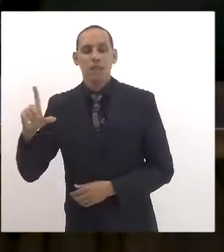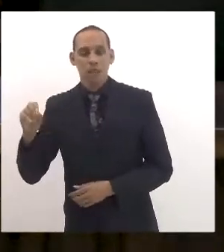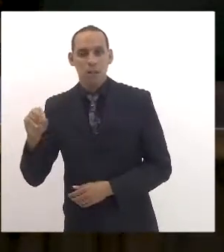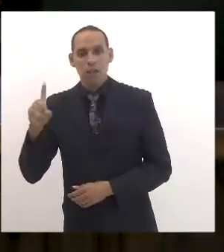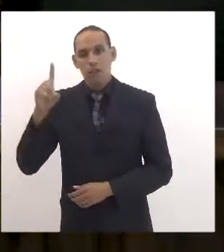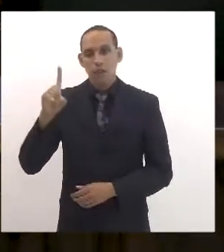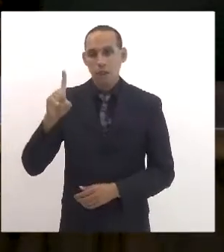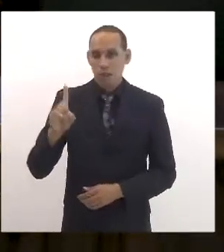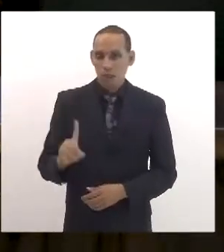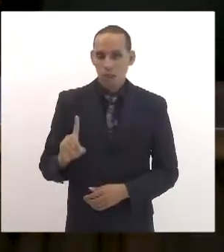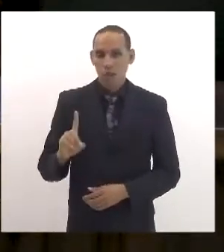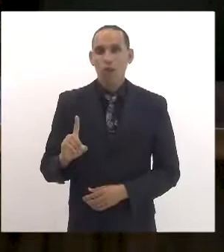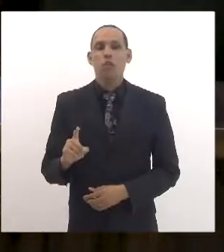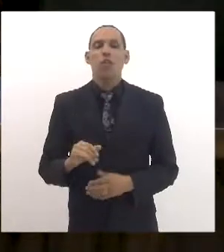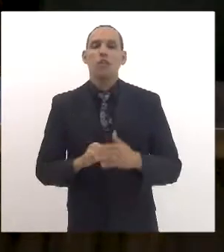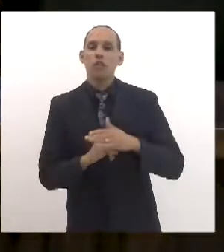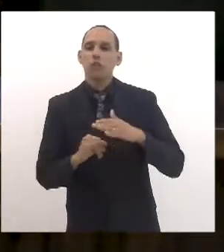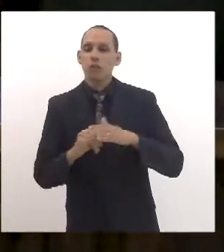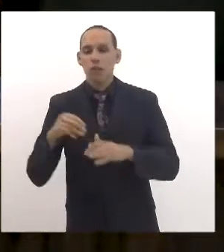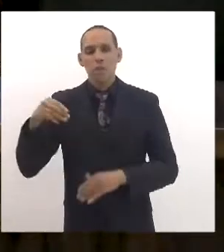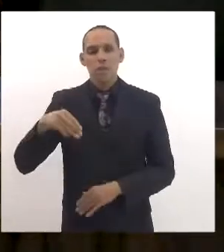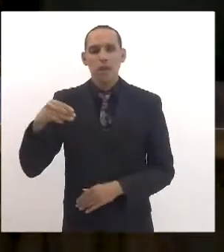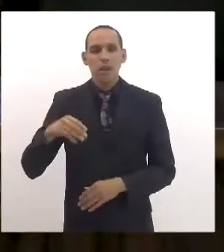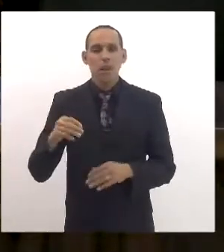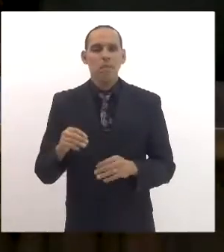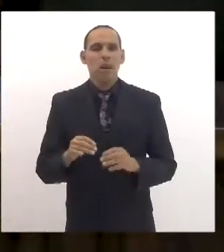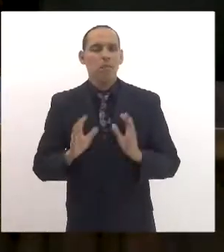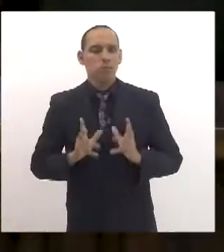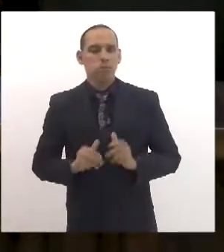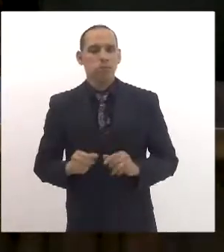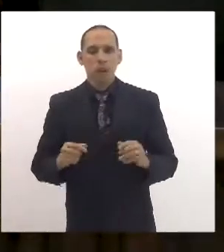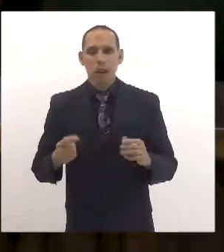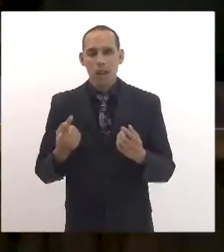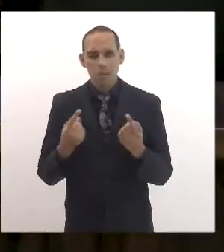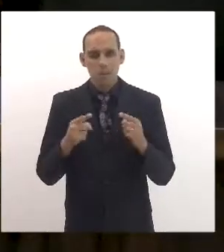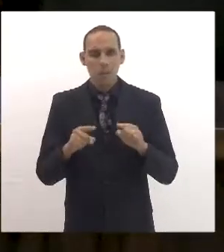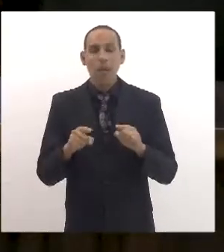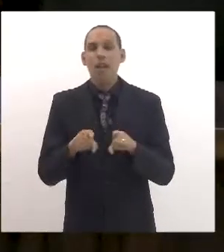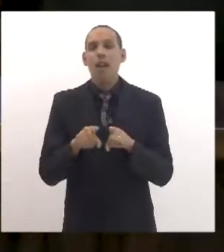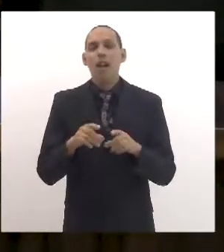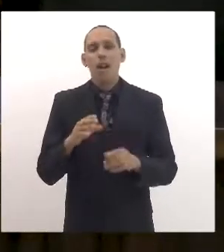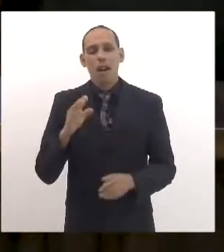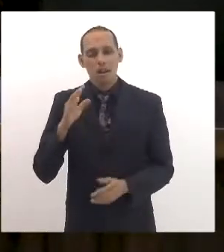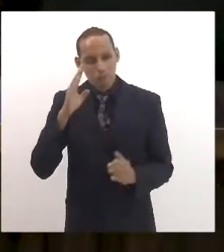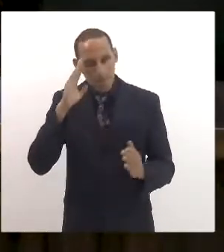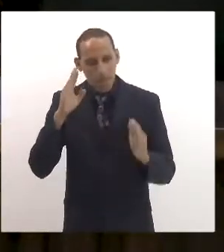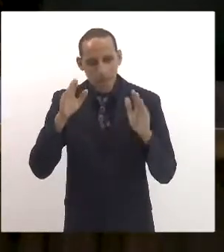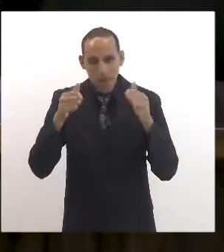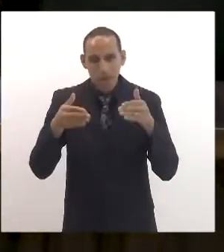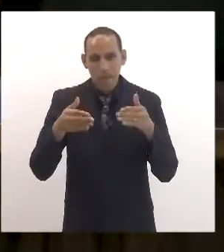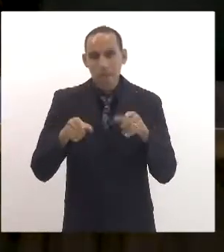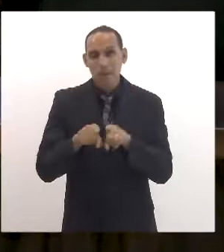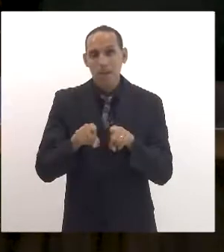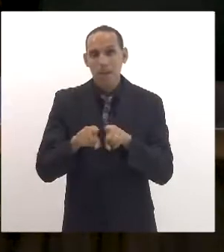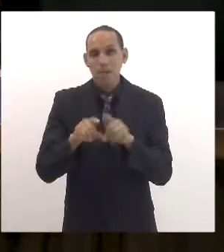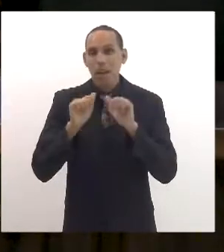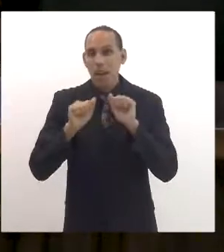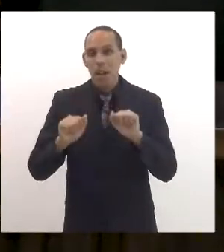Matemática Pura e Aplicada, Gustavo de Assis Matos, assessor da vereadora Ciana,